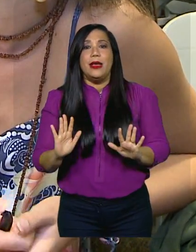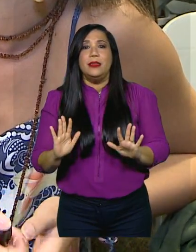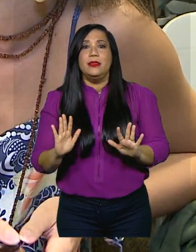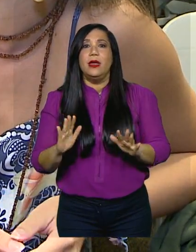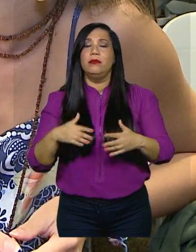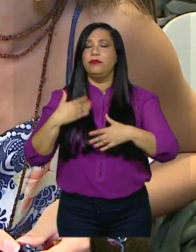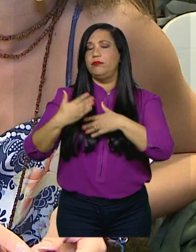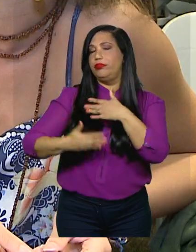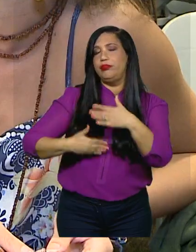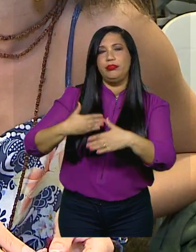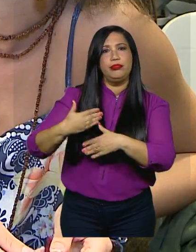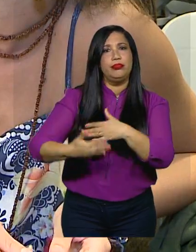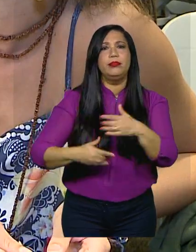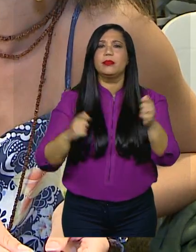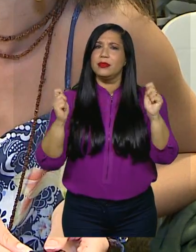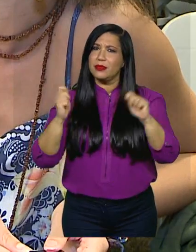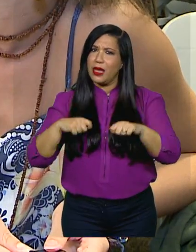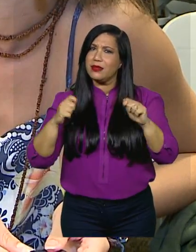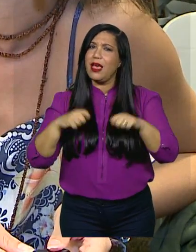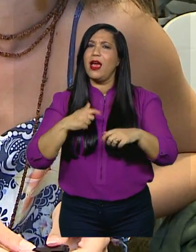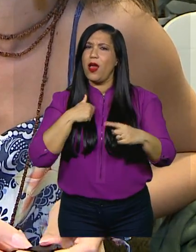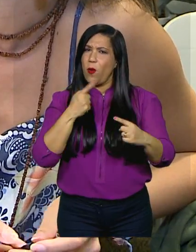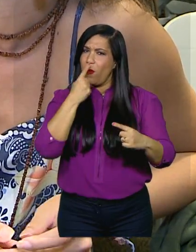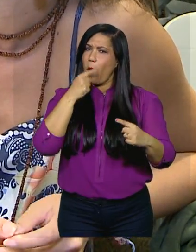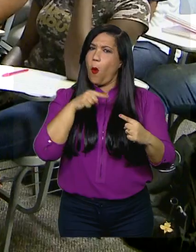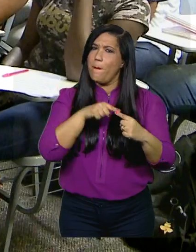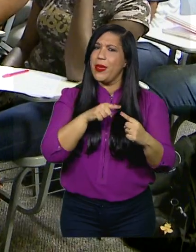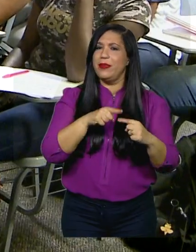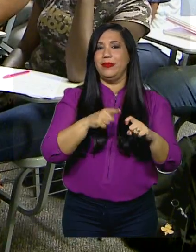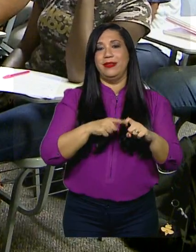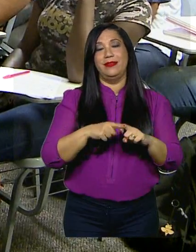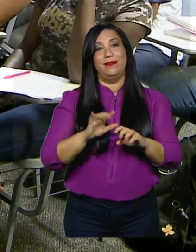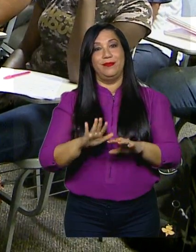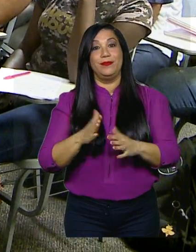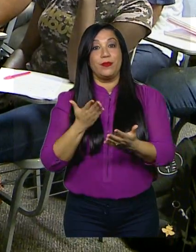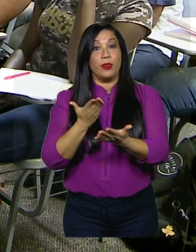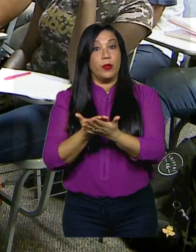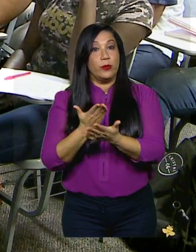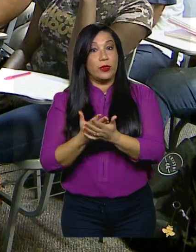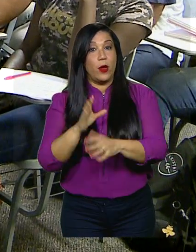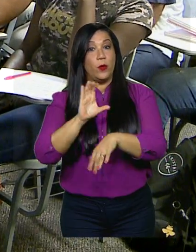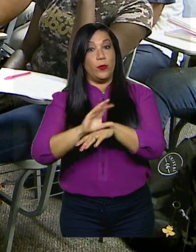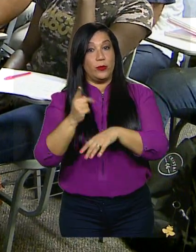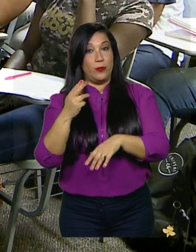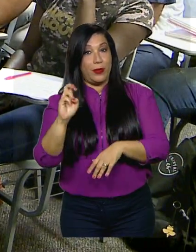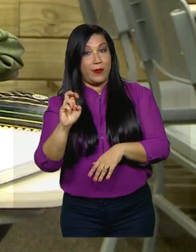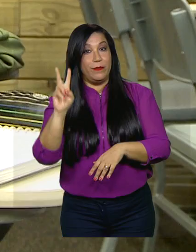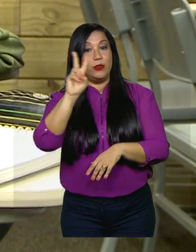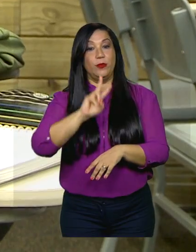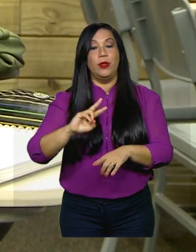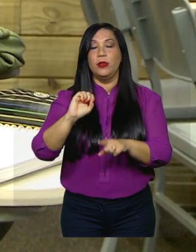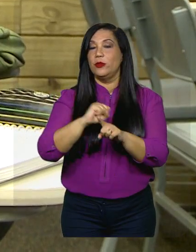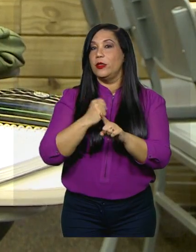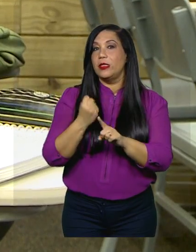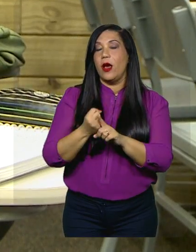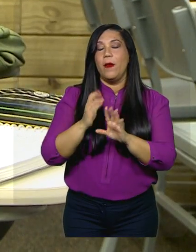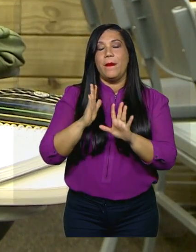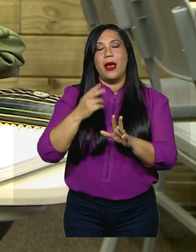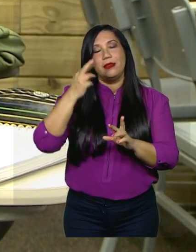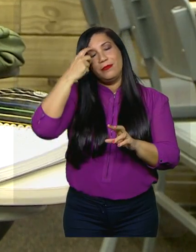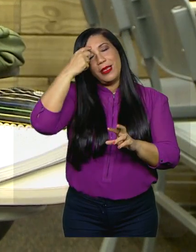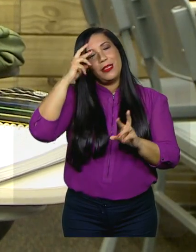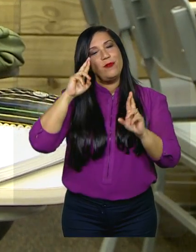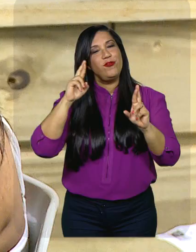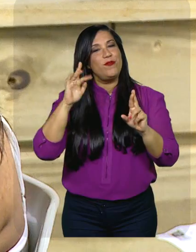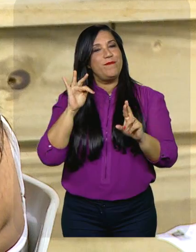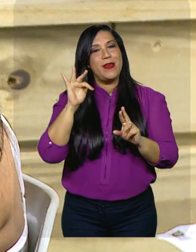Mas aí, ao longo do tempo, eu fui vendo que, cara, era isso mesmo que eu queria. Estudar em um curso pré-vestibular social deu mais esperança a esses